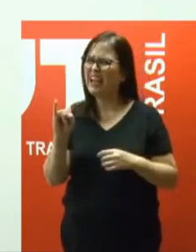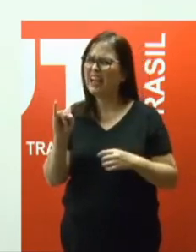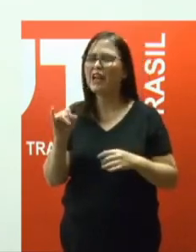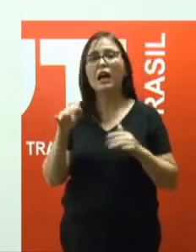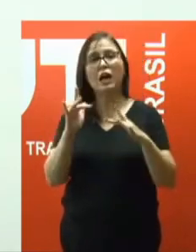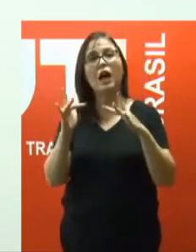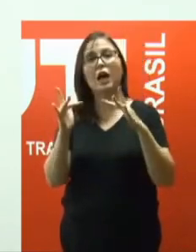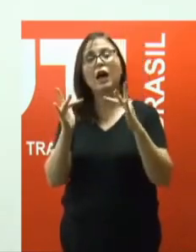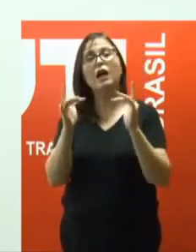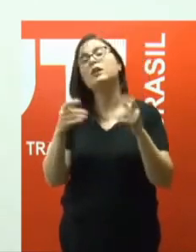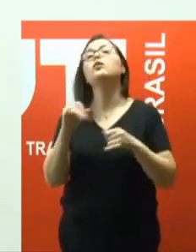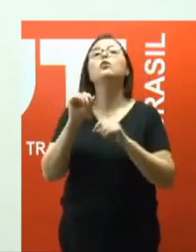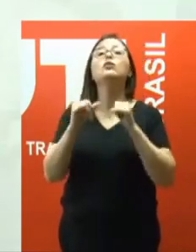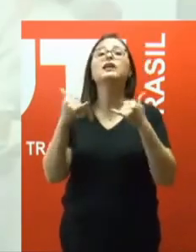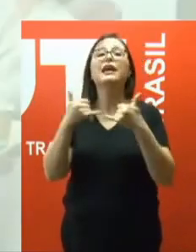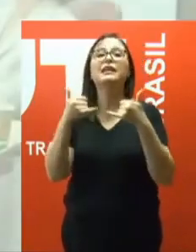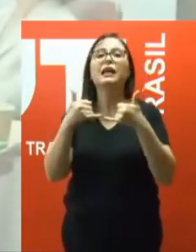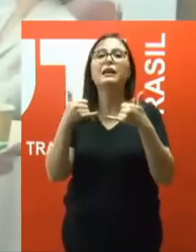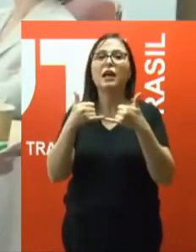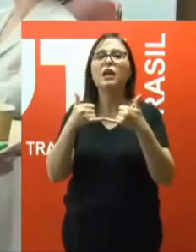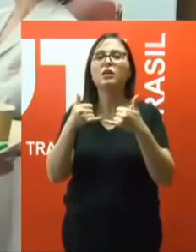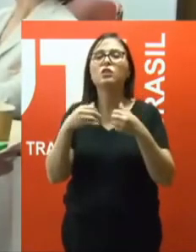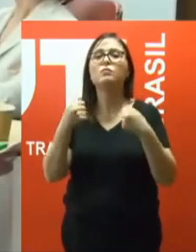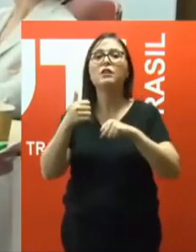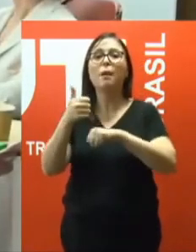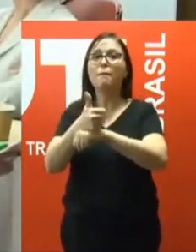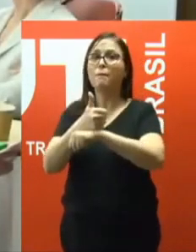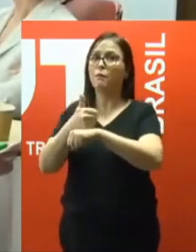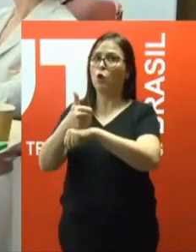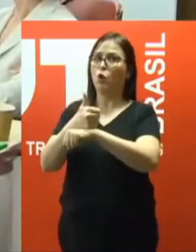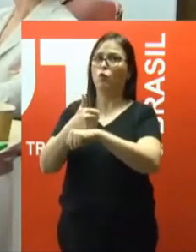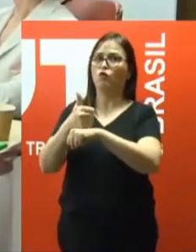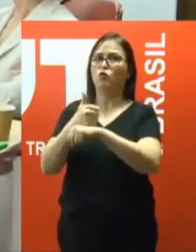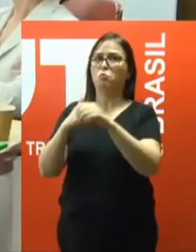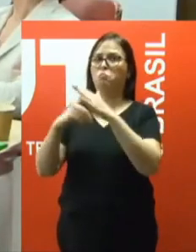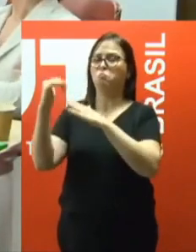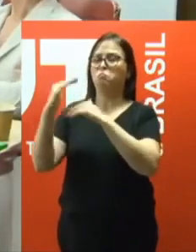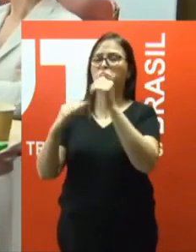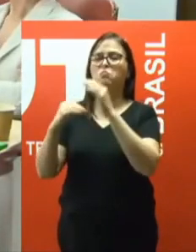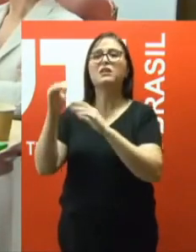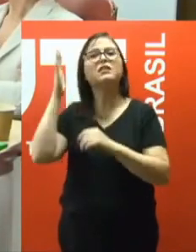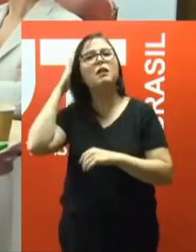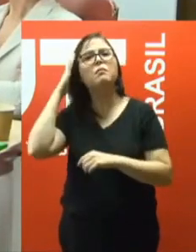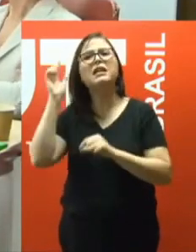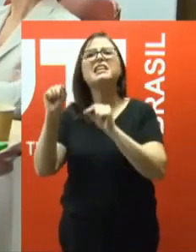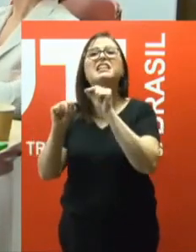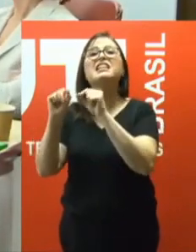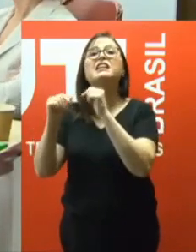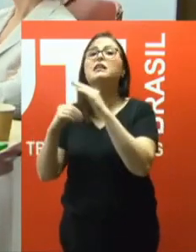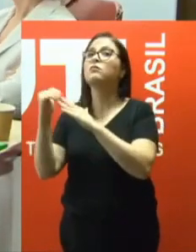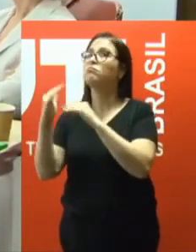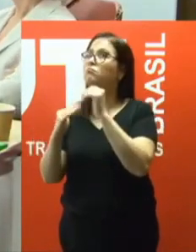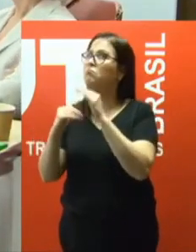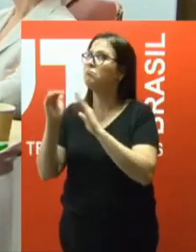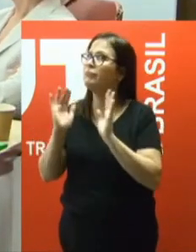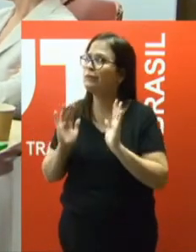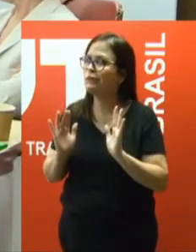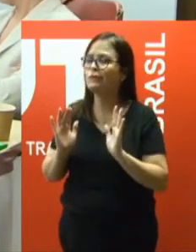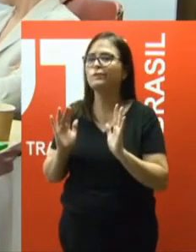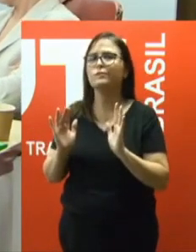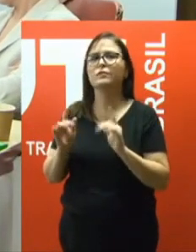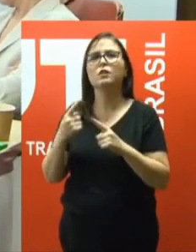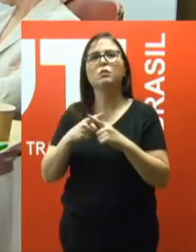internet, primeiro, nós temos que profissionalizar a internet. E temos que saber quem é que sabe fazer. Né, para a gente